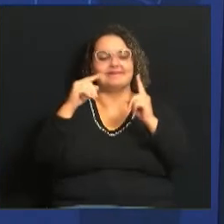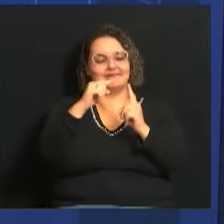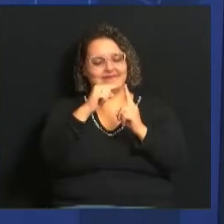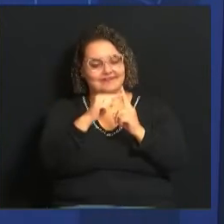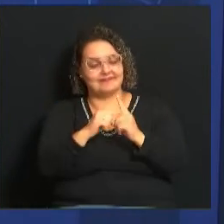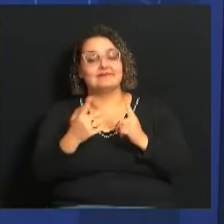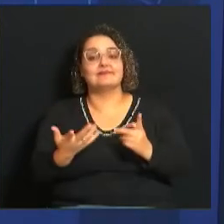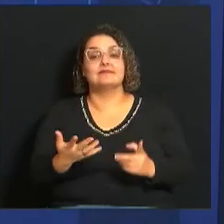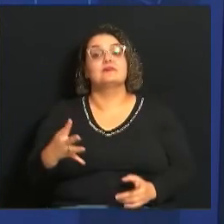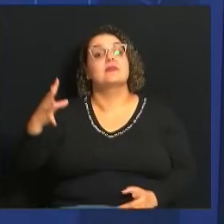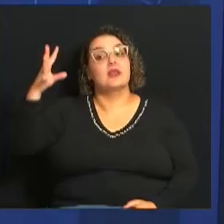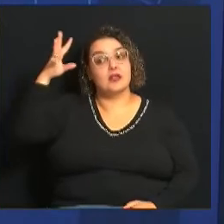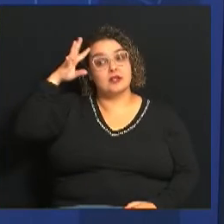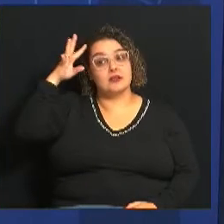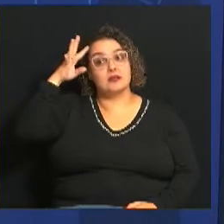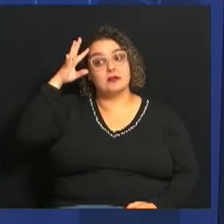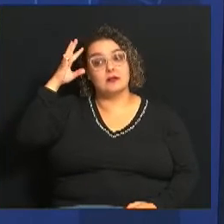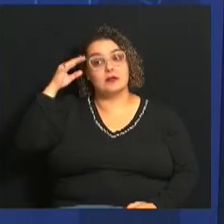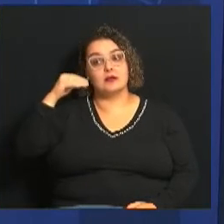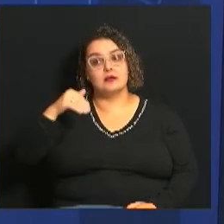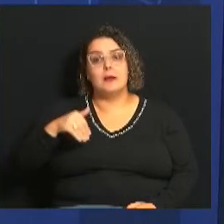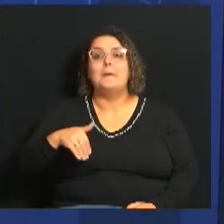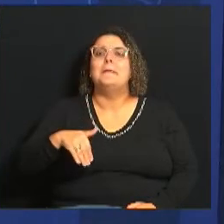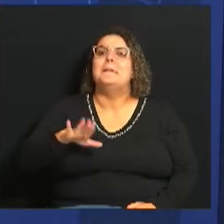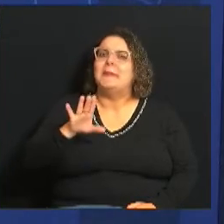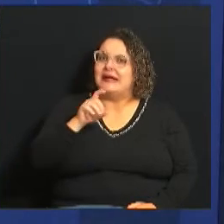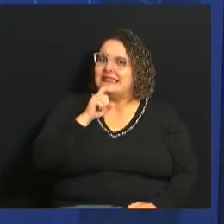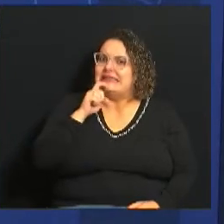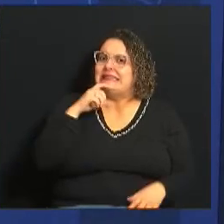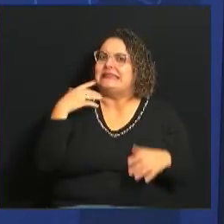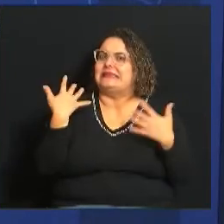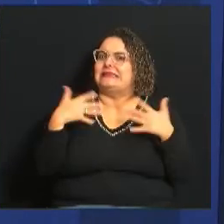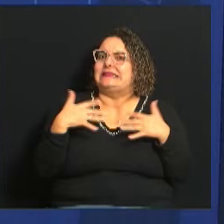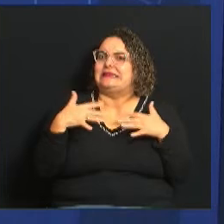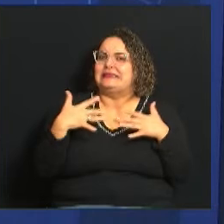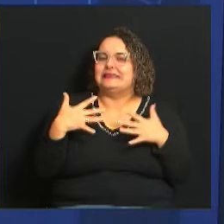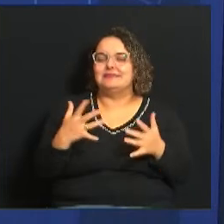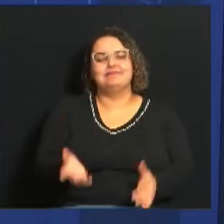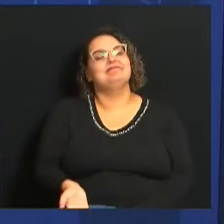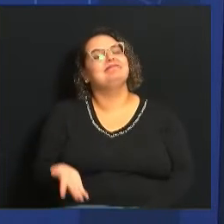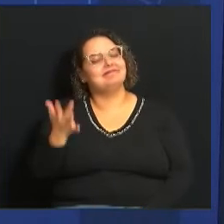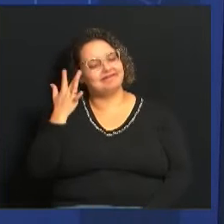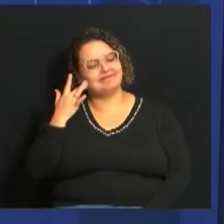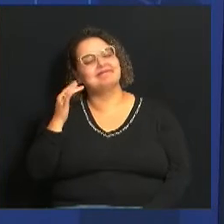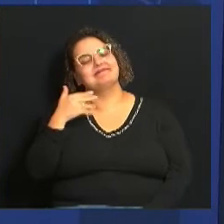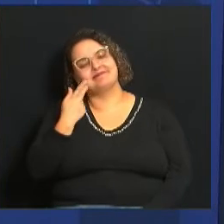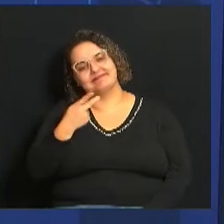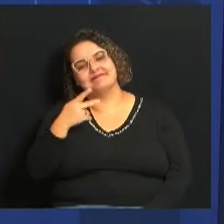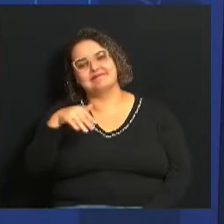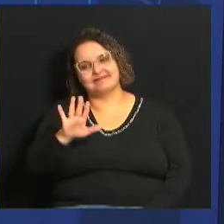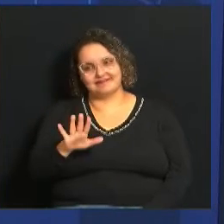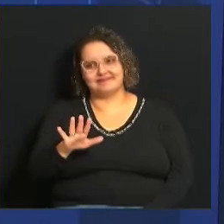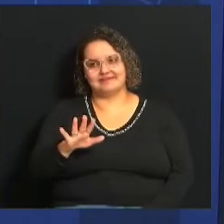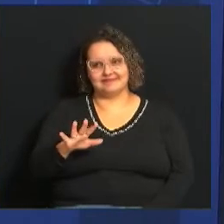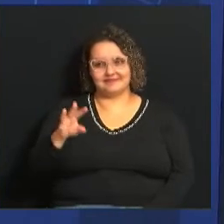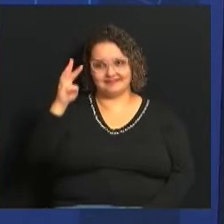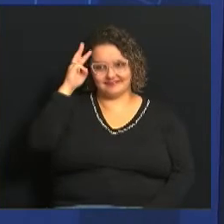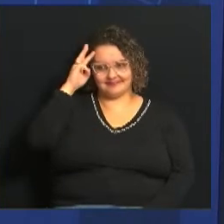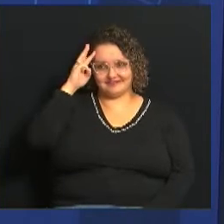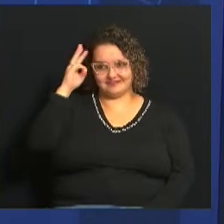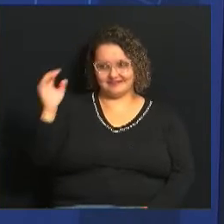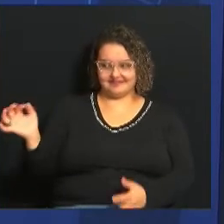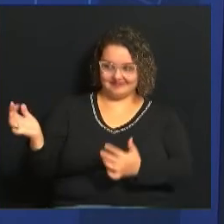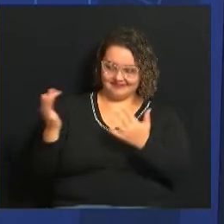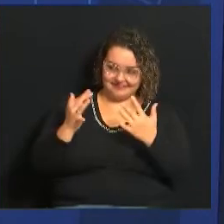E na quarta-feira vai fazer ainda mais frio. Então, amanhã a gente fala mais na terça-feira sobre essa massa de